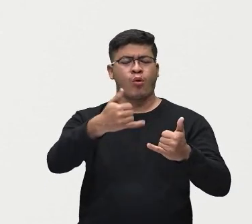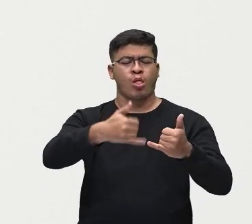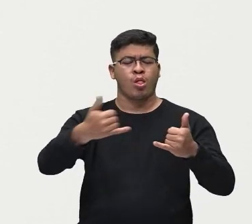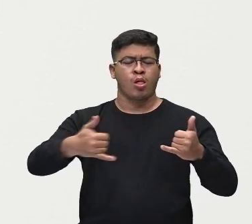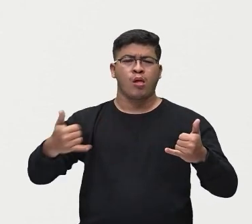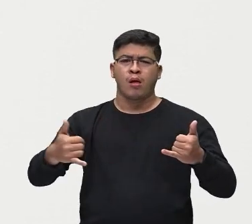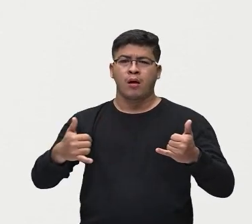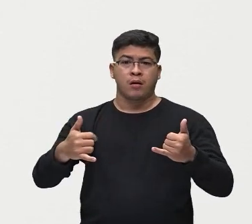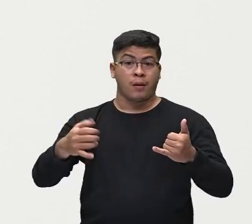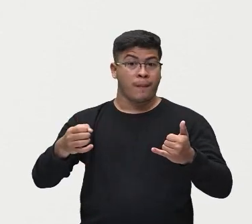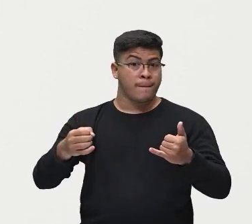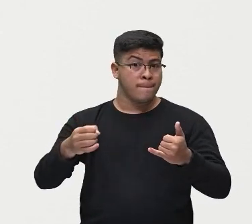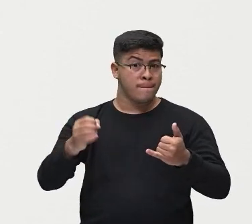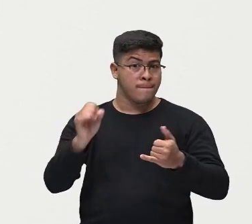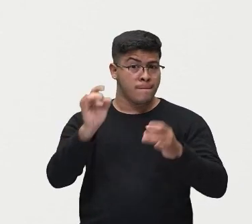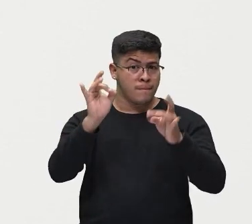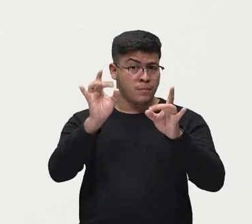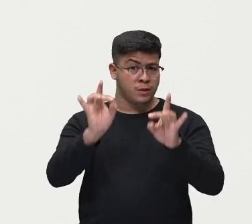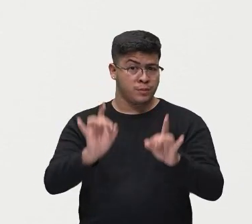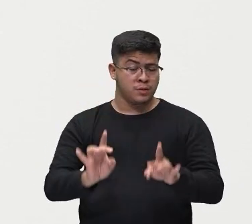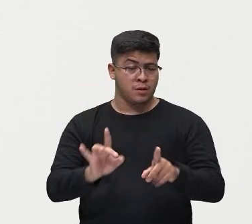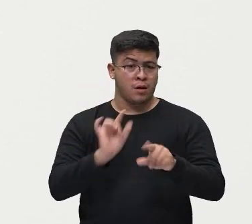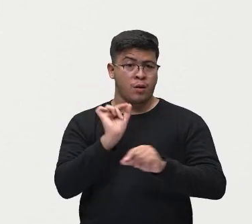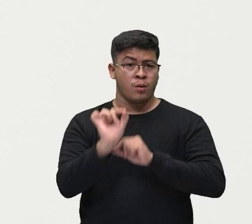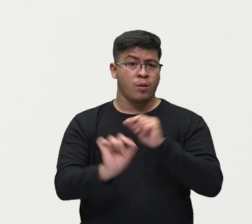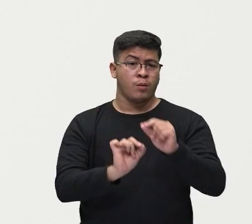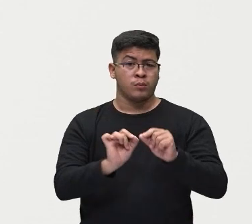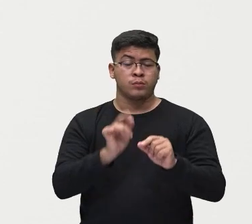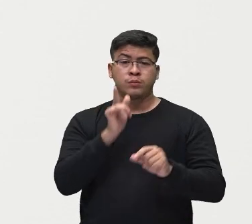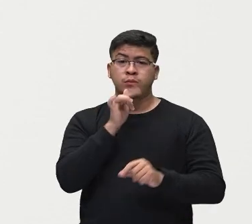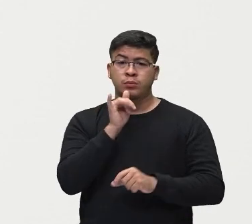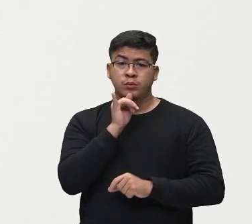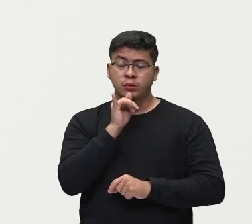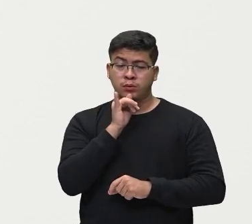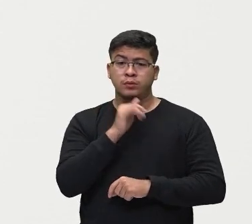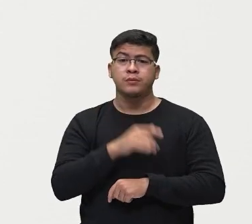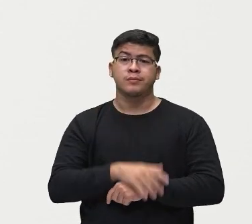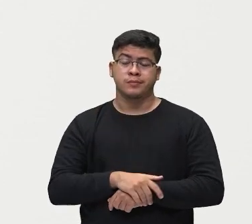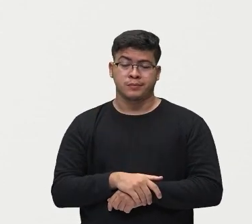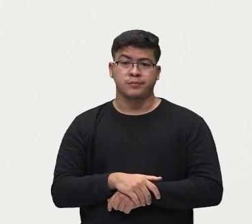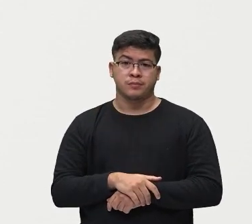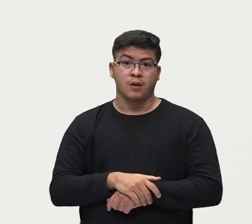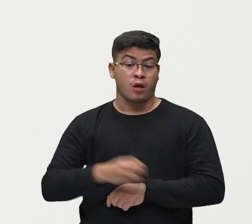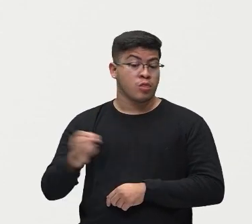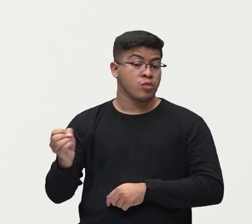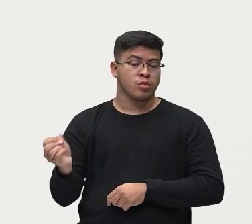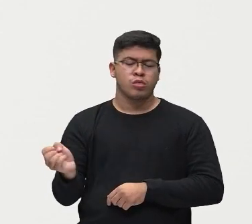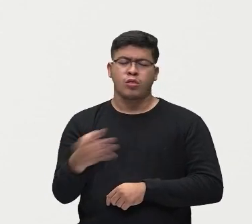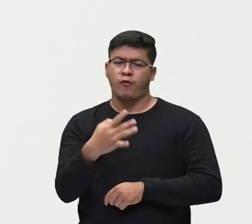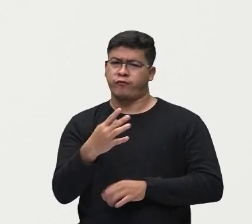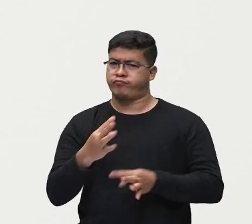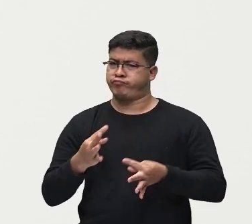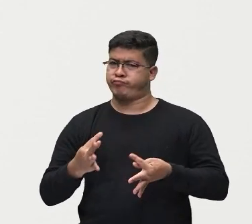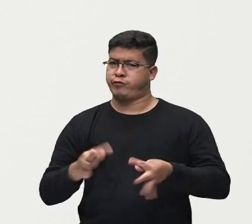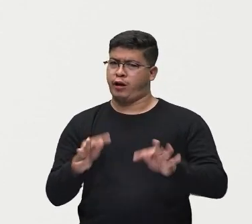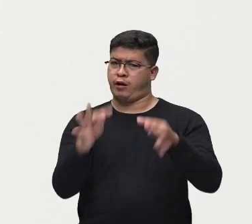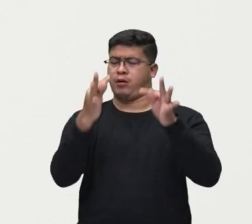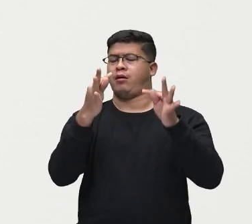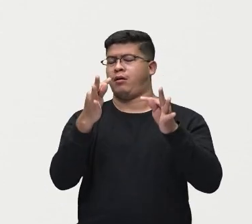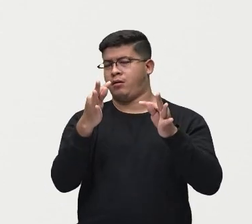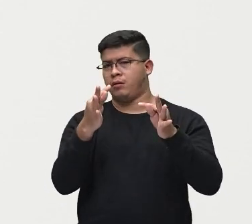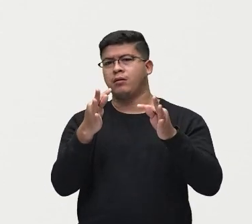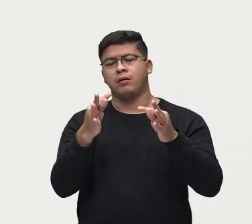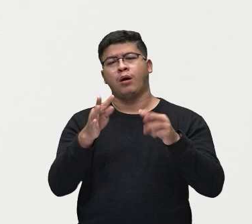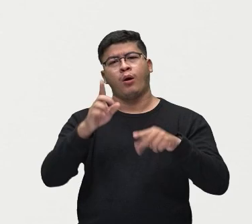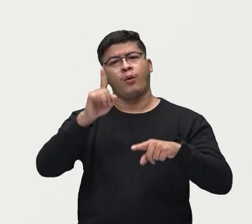Também é uma aplicação da termodinâmica a inovação nos carros, nos novos